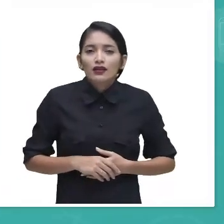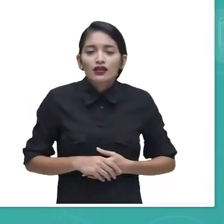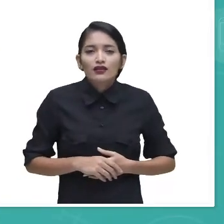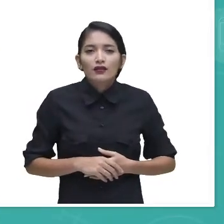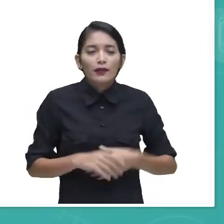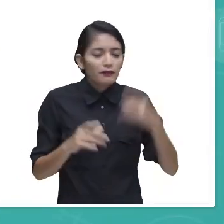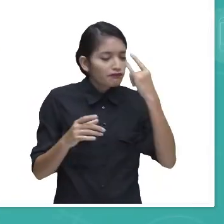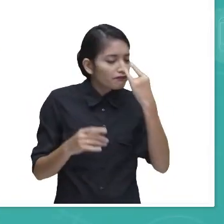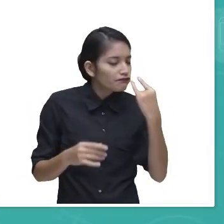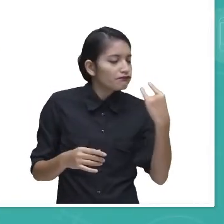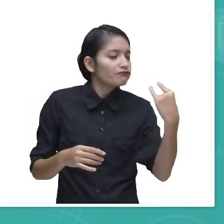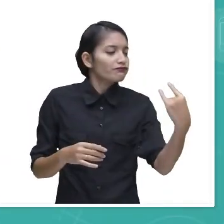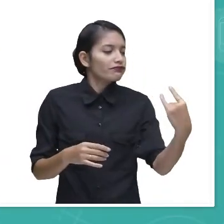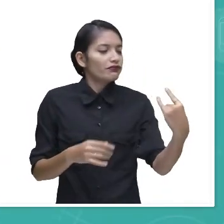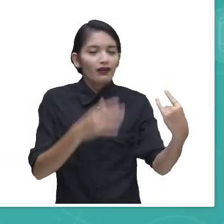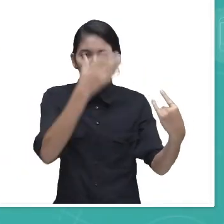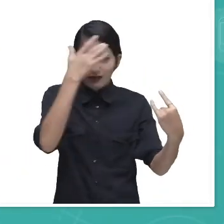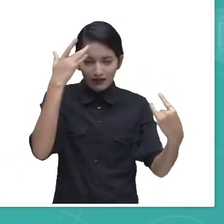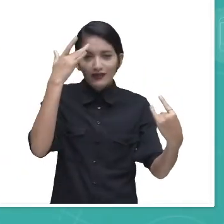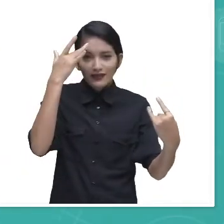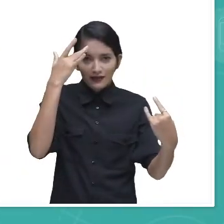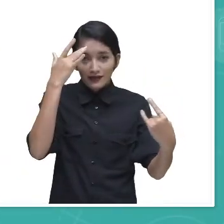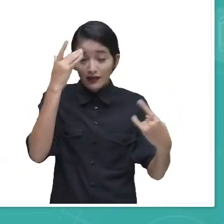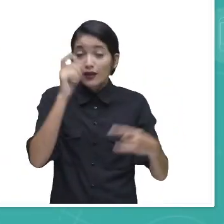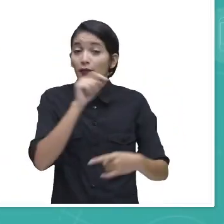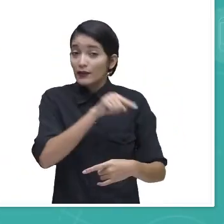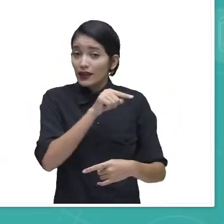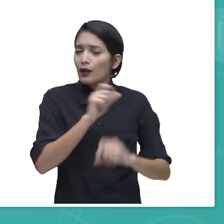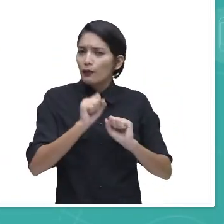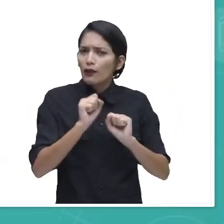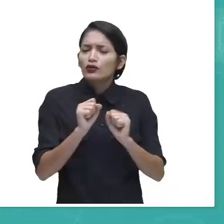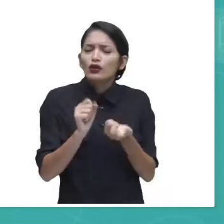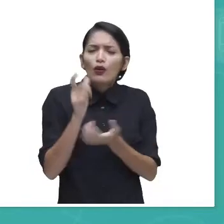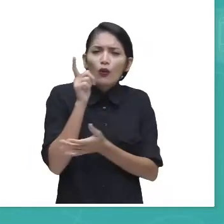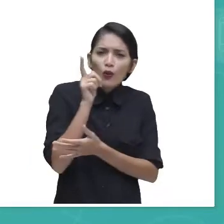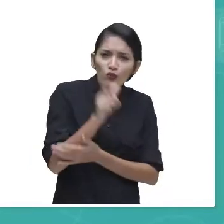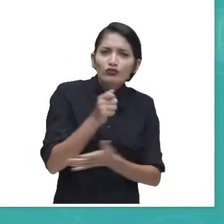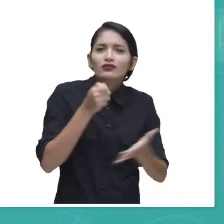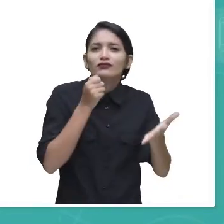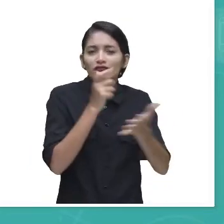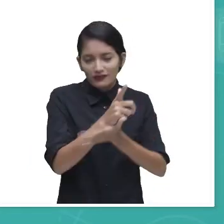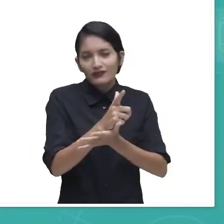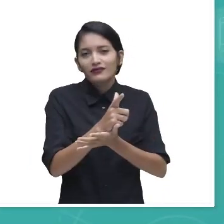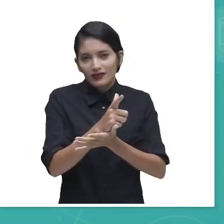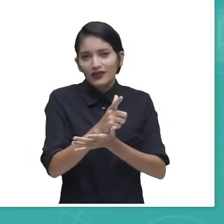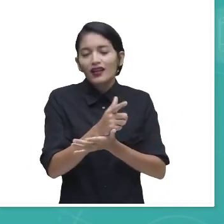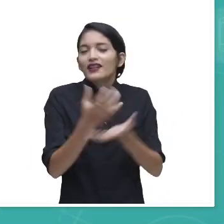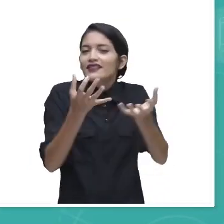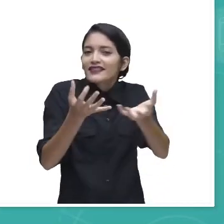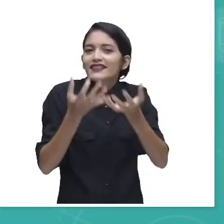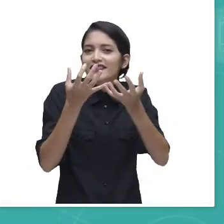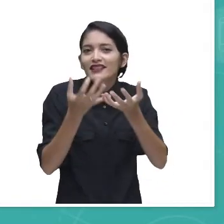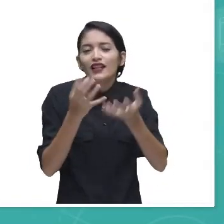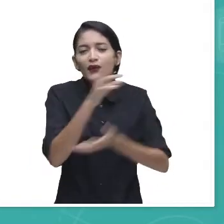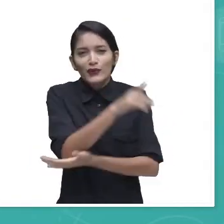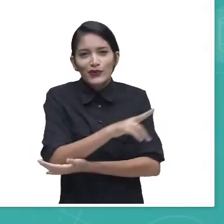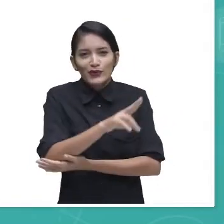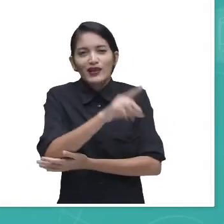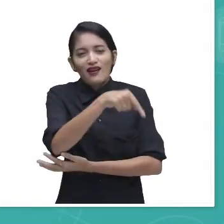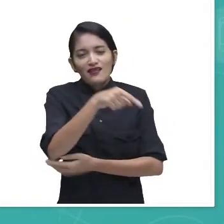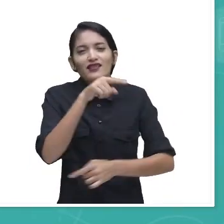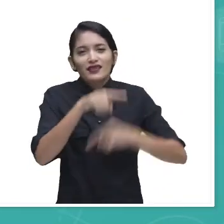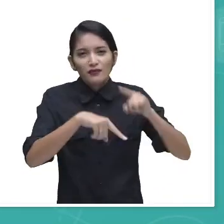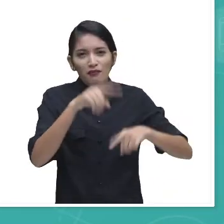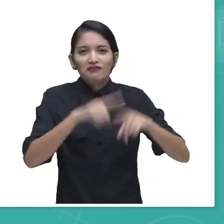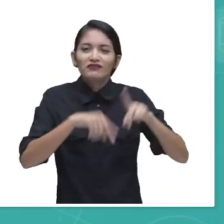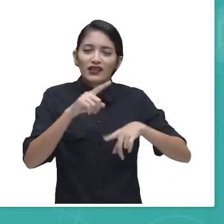Chamar a atenção do cliente para que ele seja tentado a comprar, a querer usufruir daquele produto,